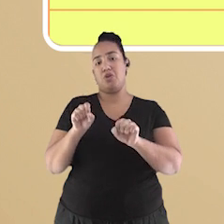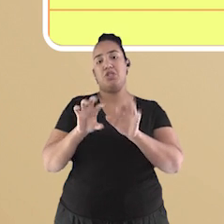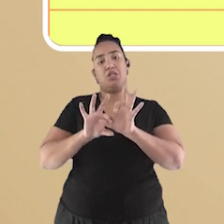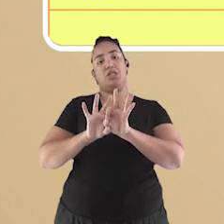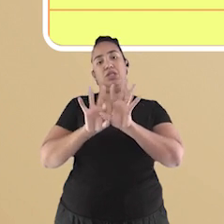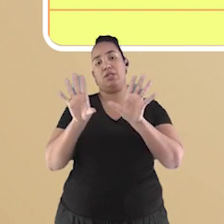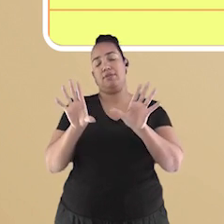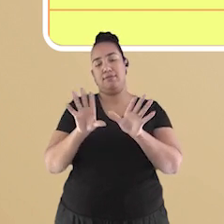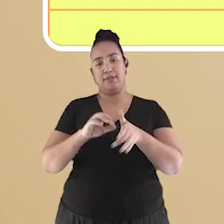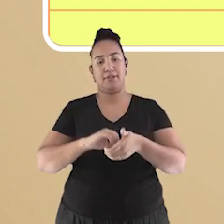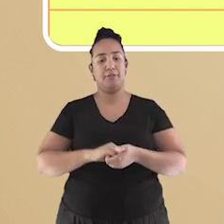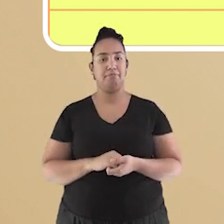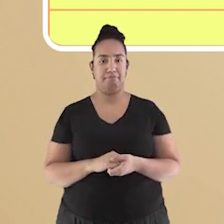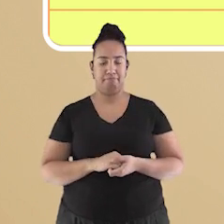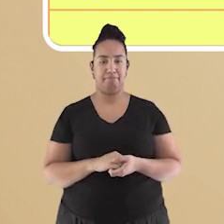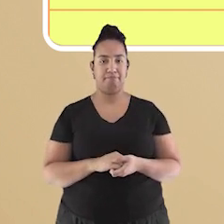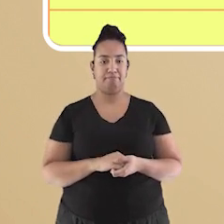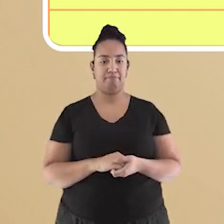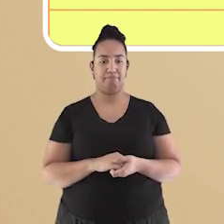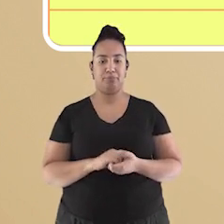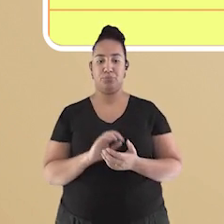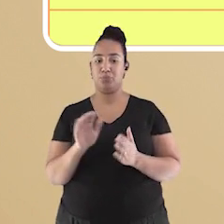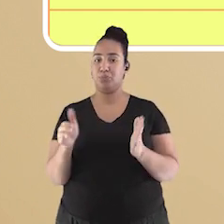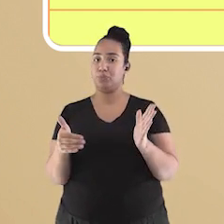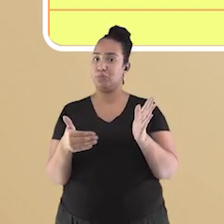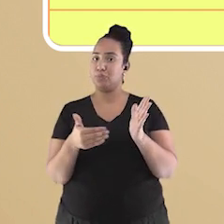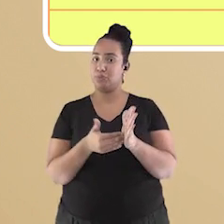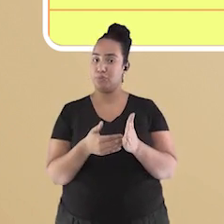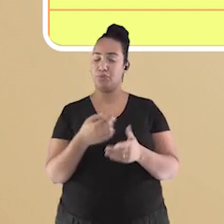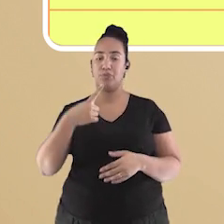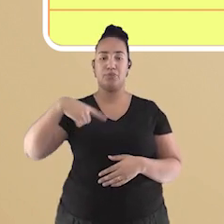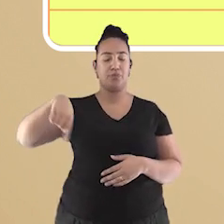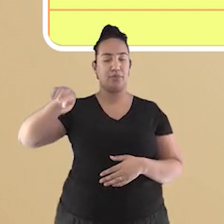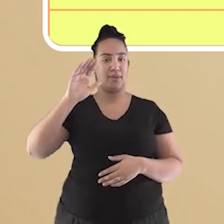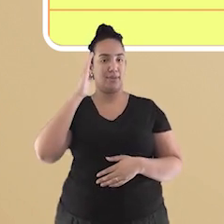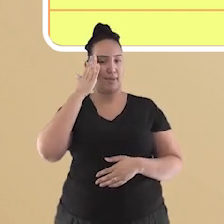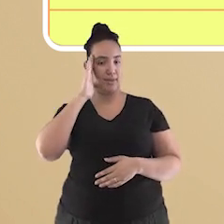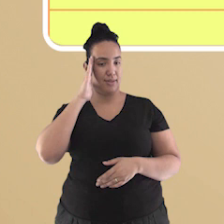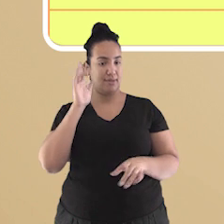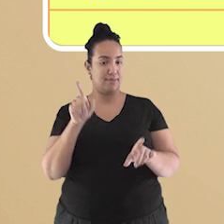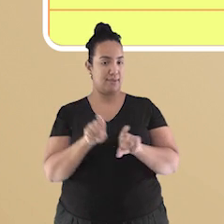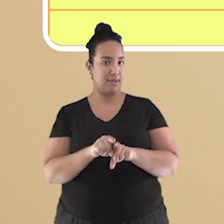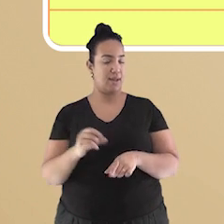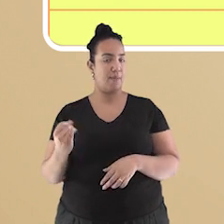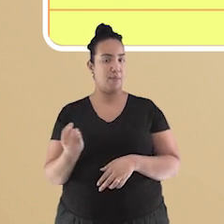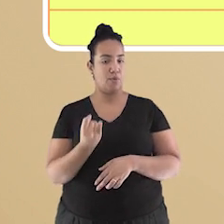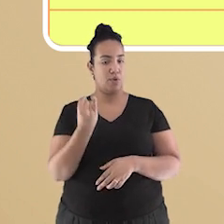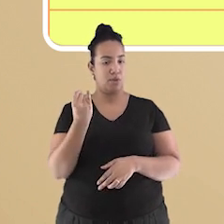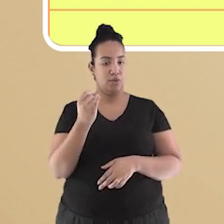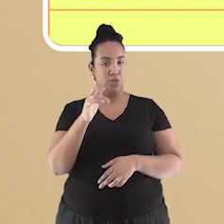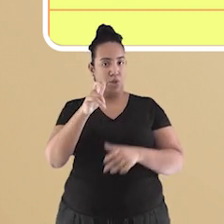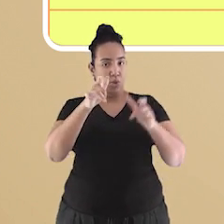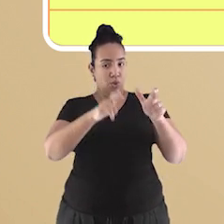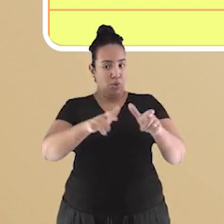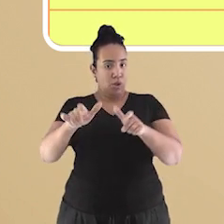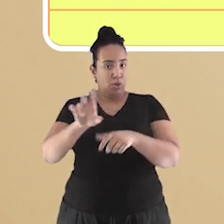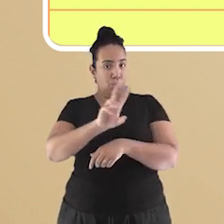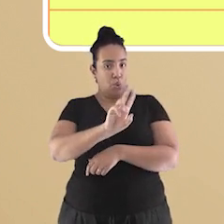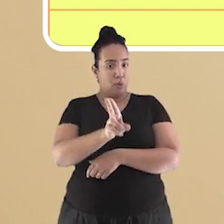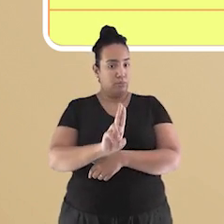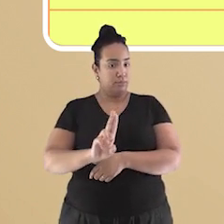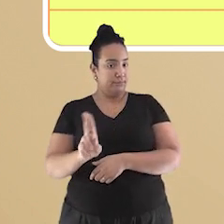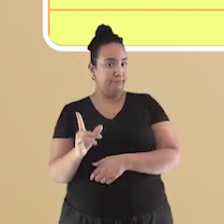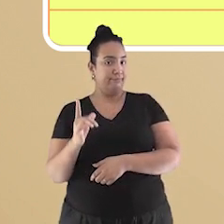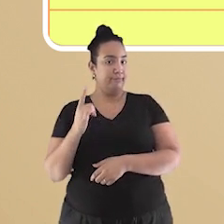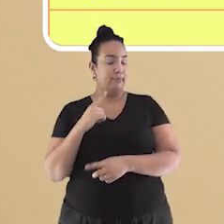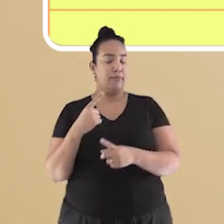acharem melhor. Por fim, compreendemos que é importante que os lugares tenham nomes, pois